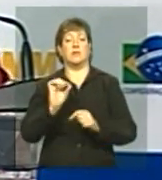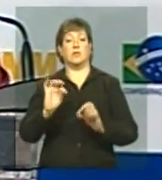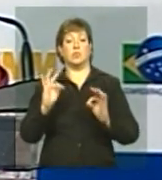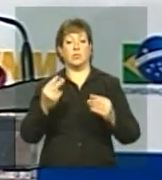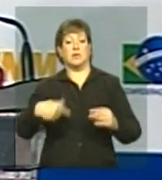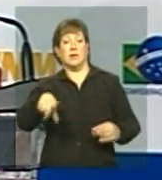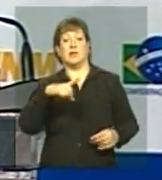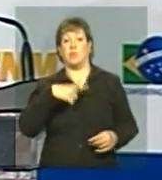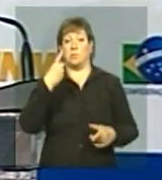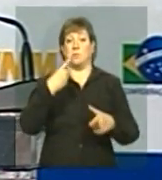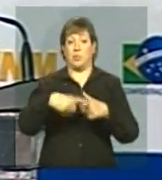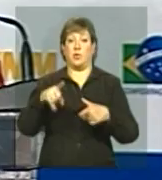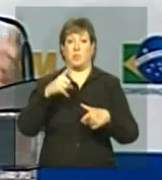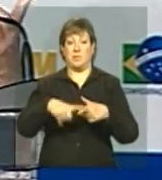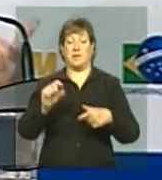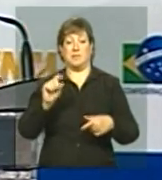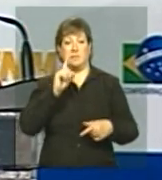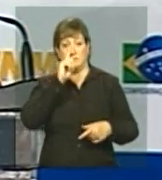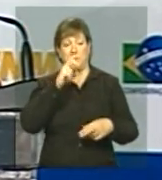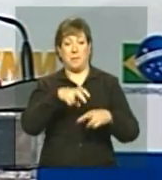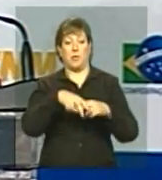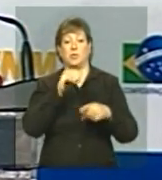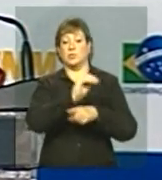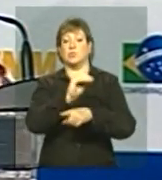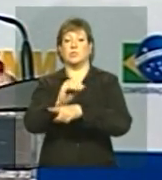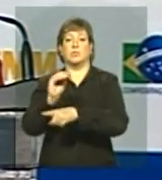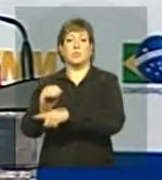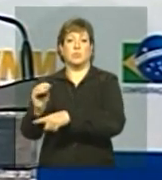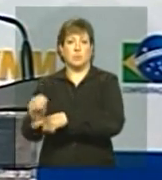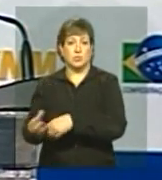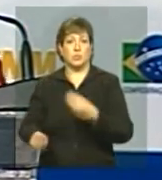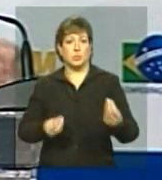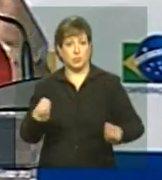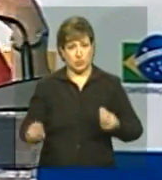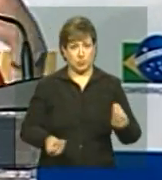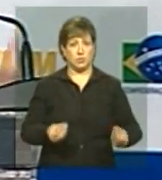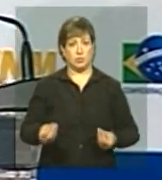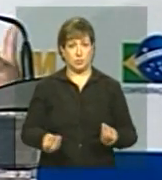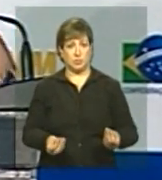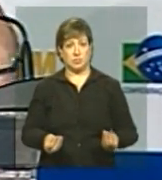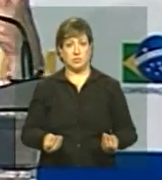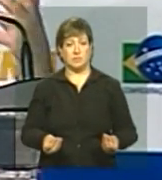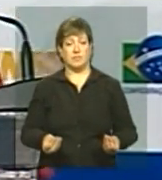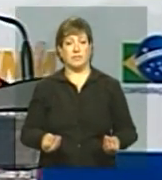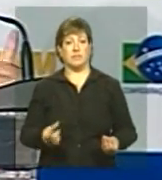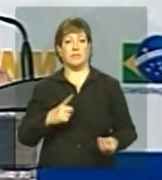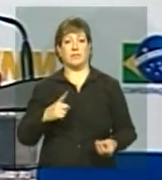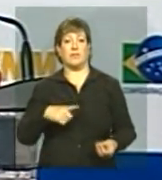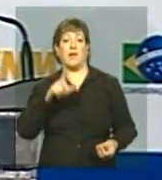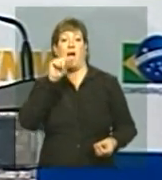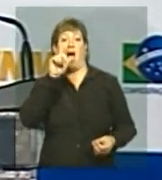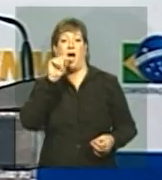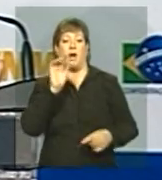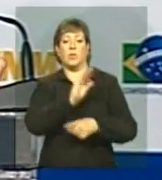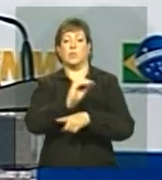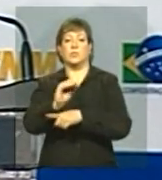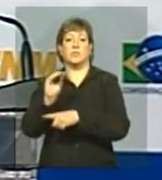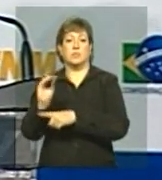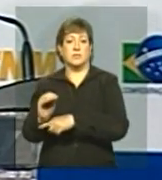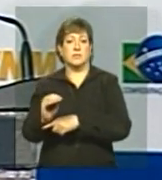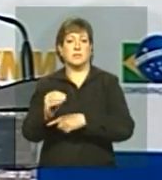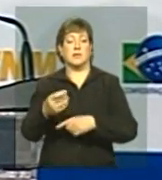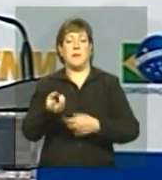tem um problema sério no sentido do abastecimento e da descendentação dos animais.